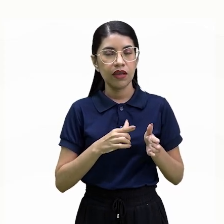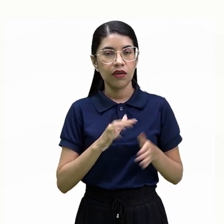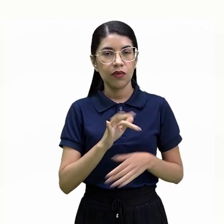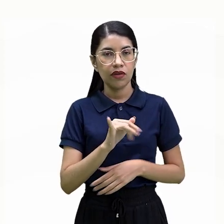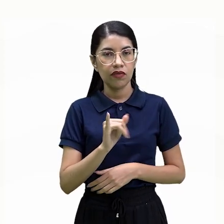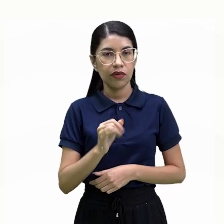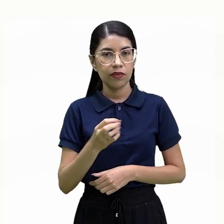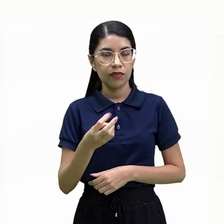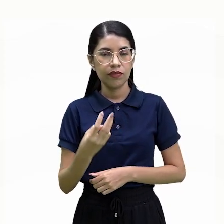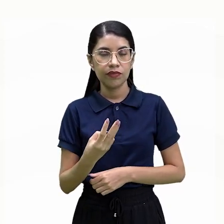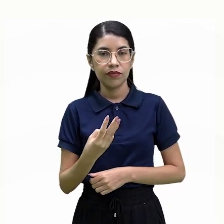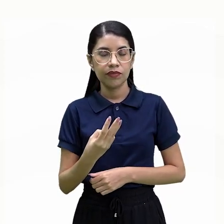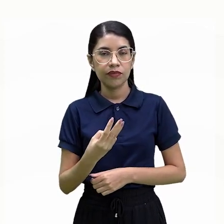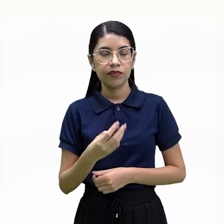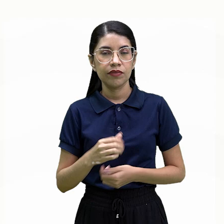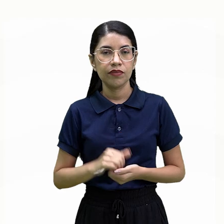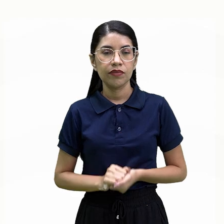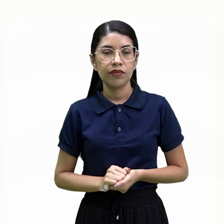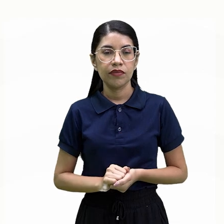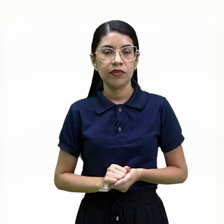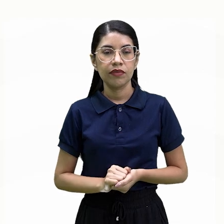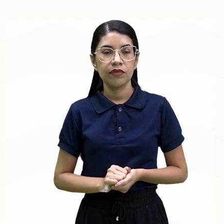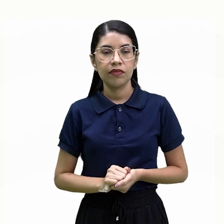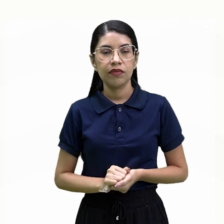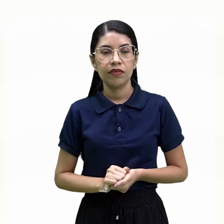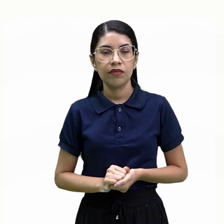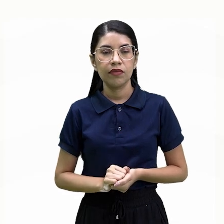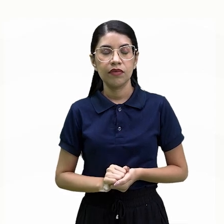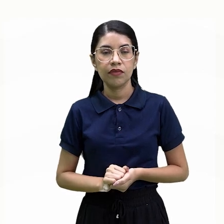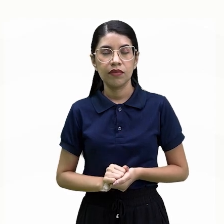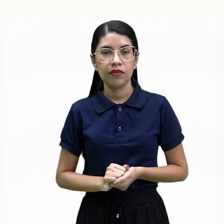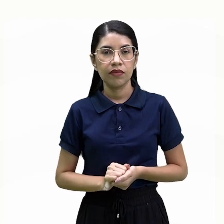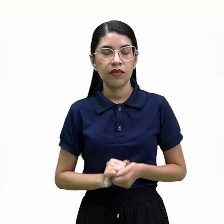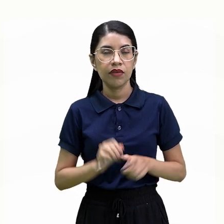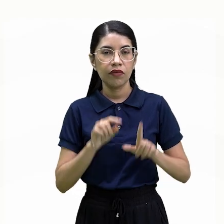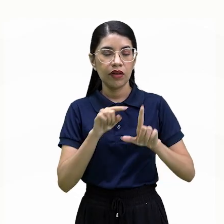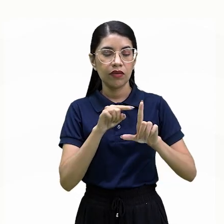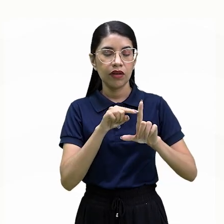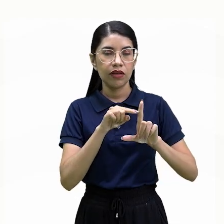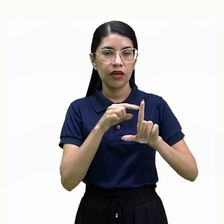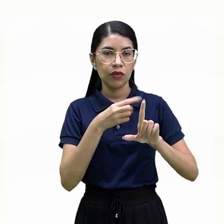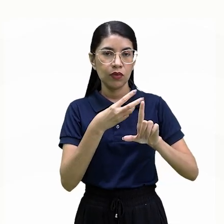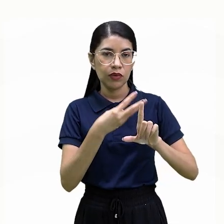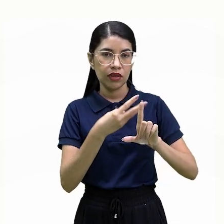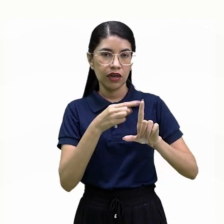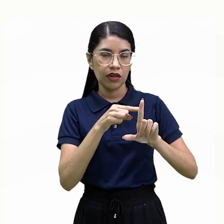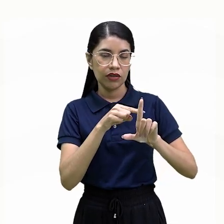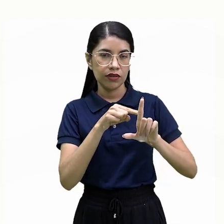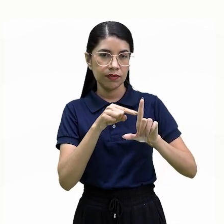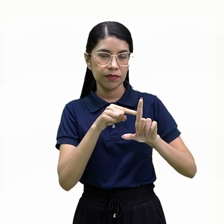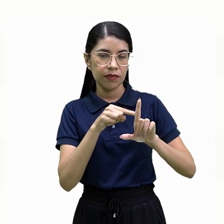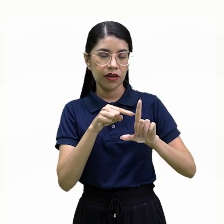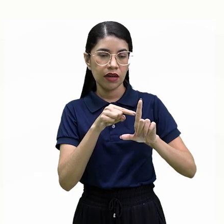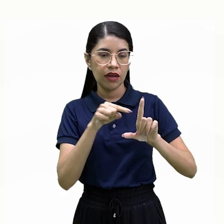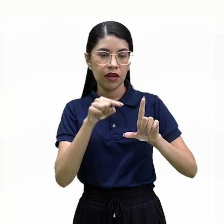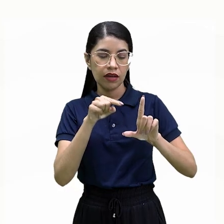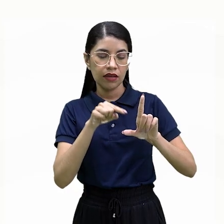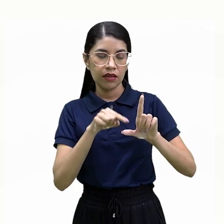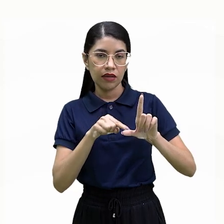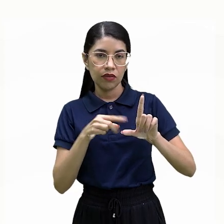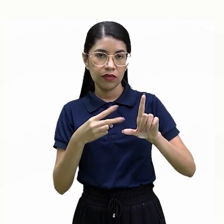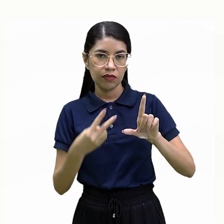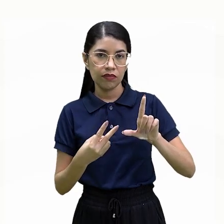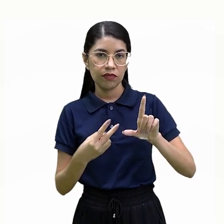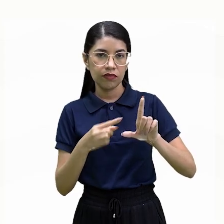3. Ou seja, vai ter que vir até aqui no 3, ó. Do 2, vai vir até aqui no 3. Essa é a nossa primeira